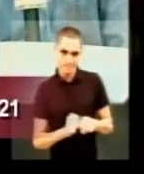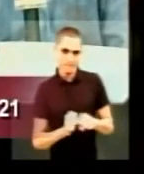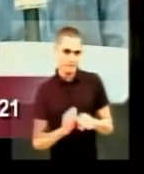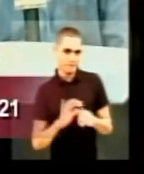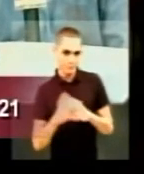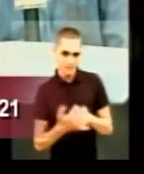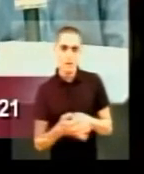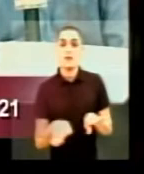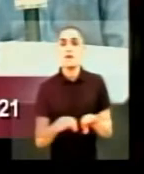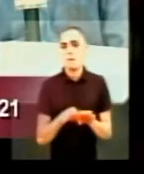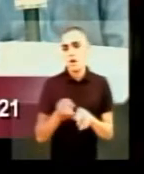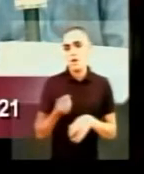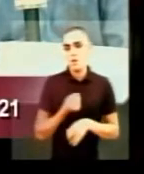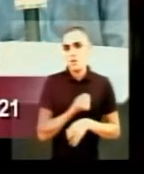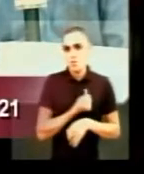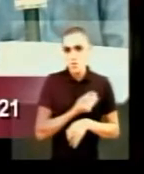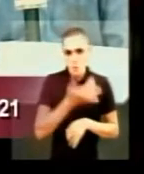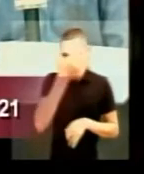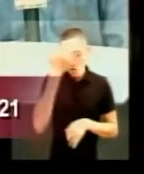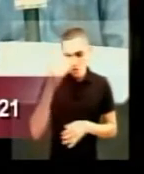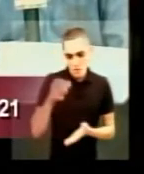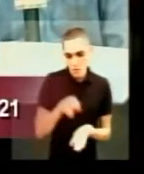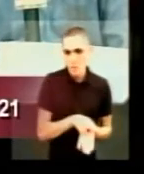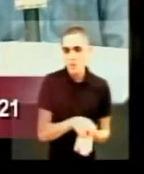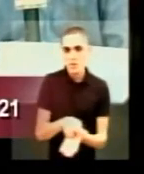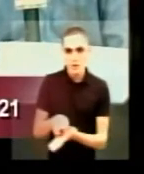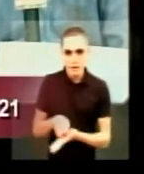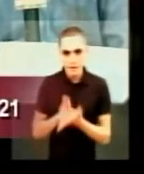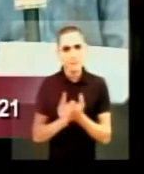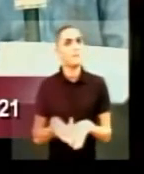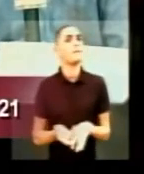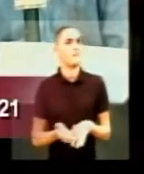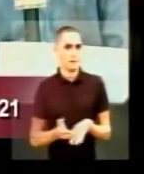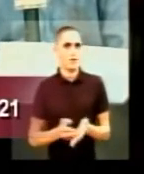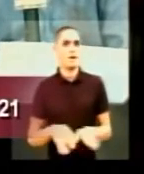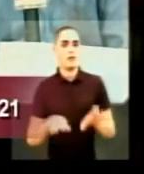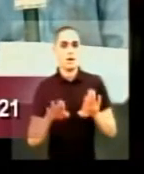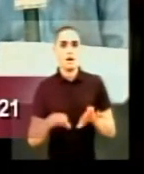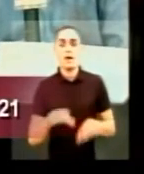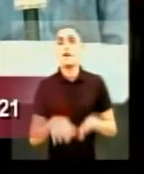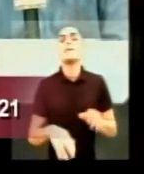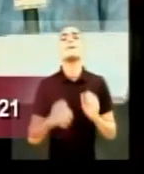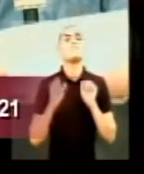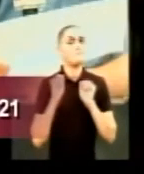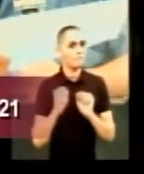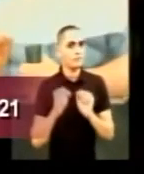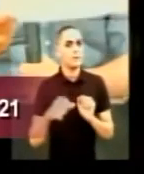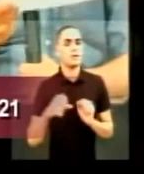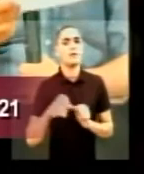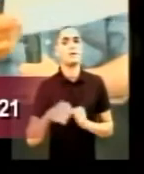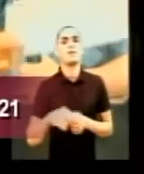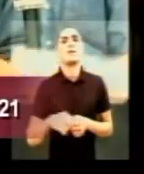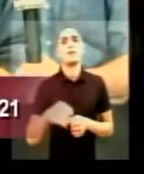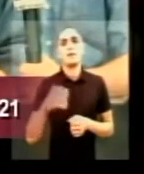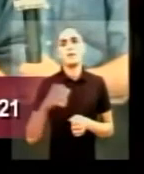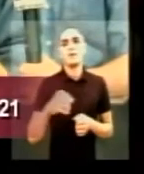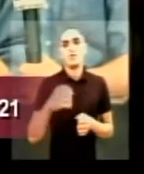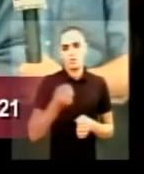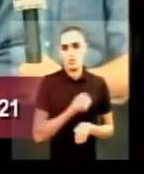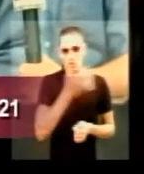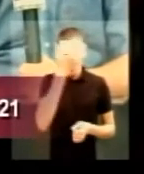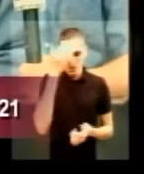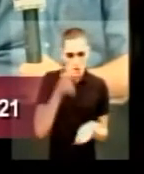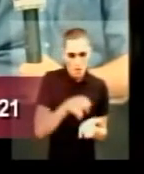número de óbitos aumente ao longo das próximas semanas.